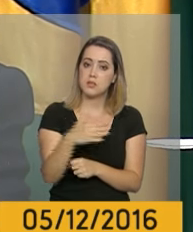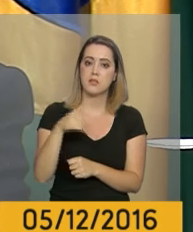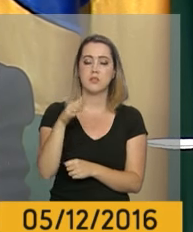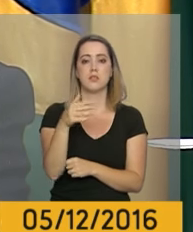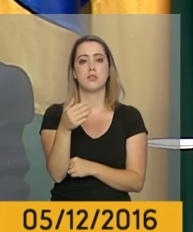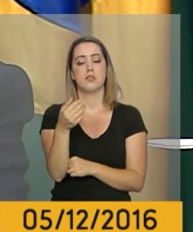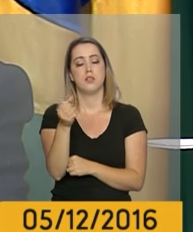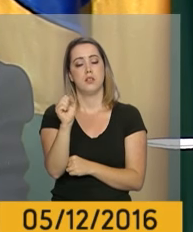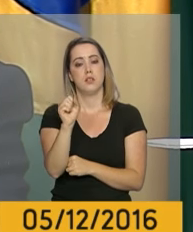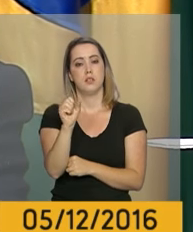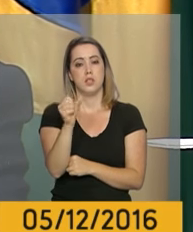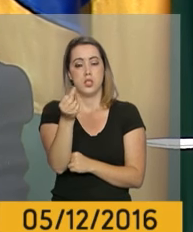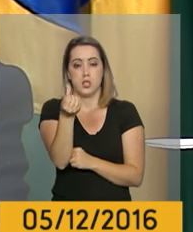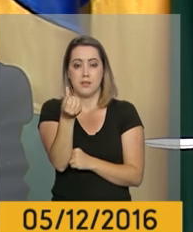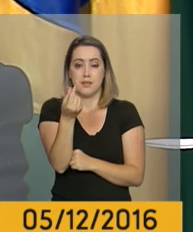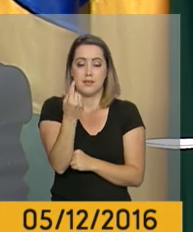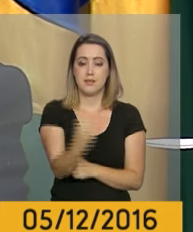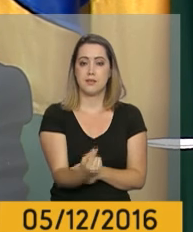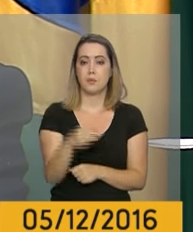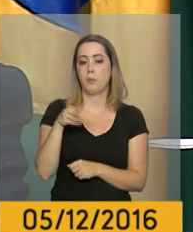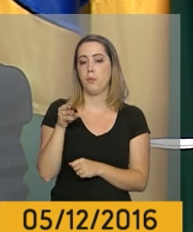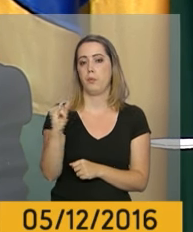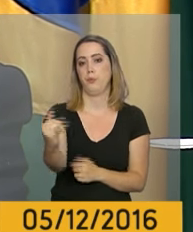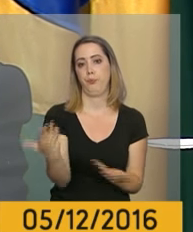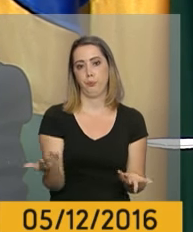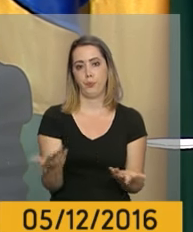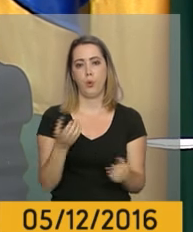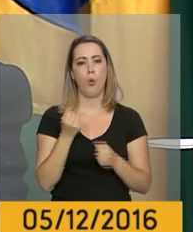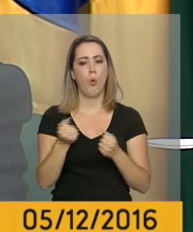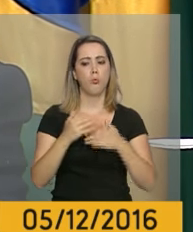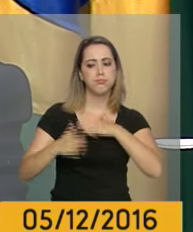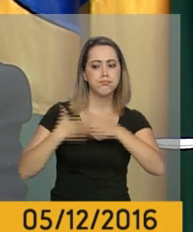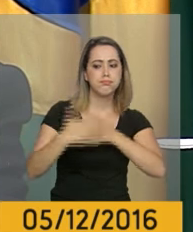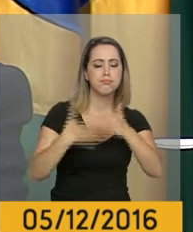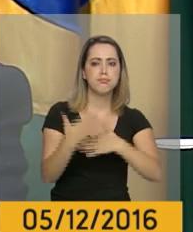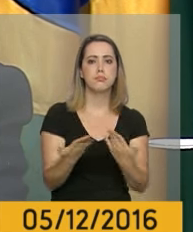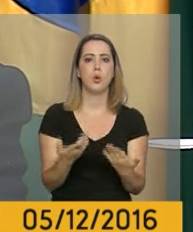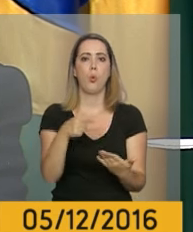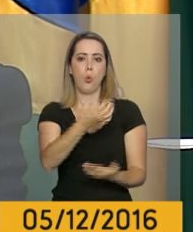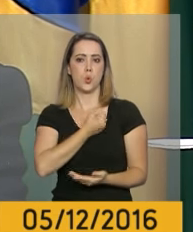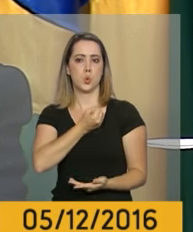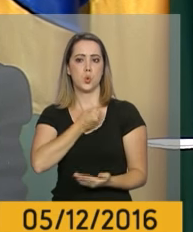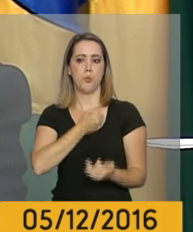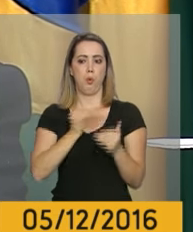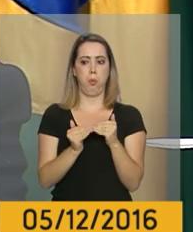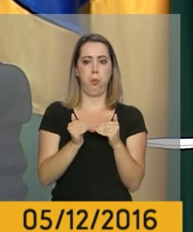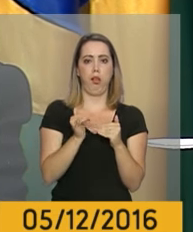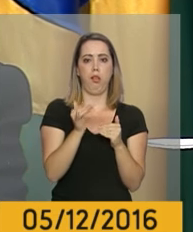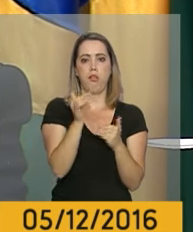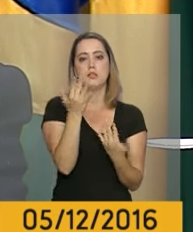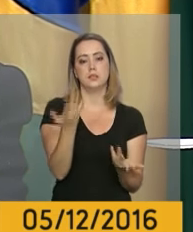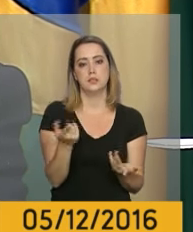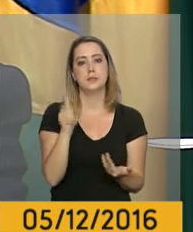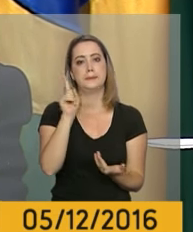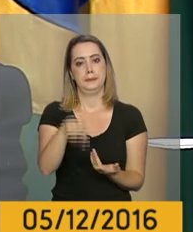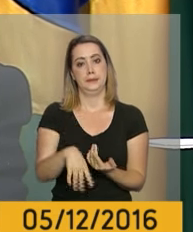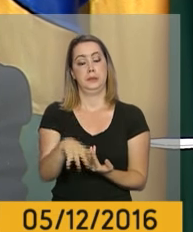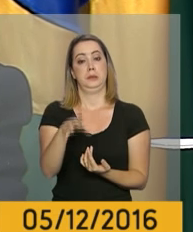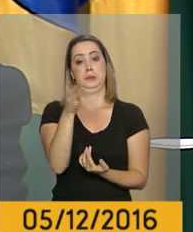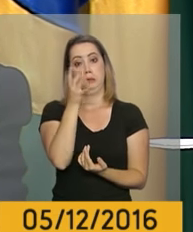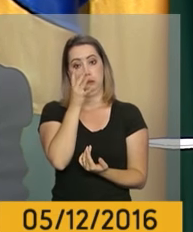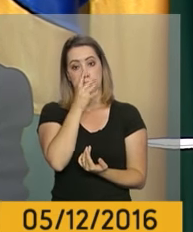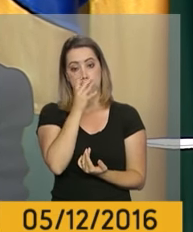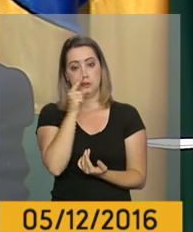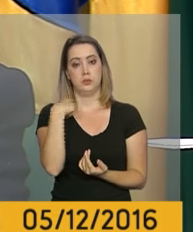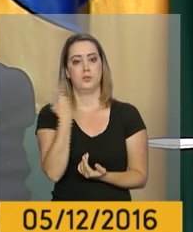eh impossível prosseguir com o sistema de aposentadorias e pensões com os dados desta natureza. Interessante que os nossos ouvidos,